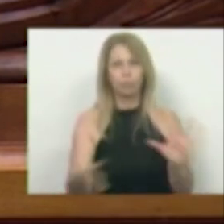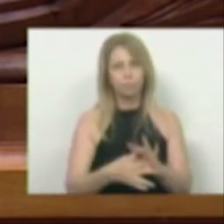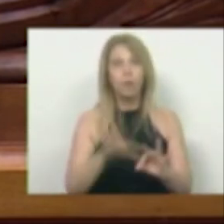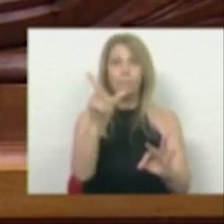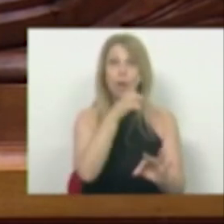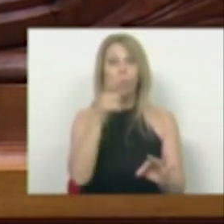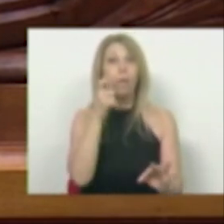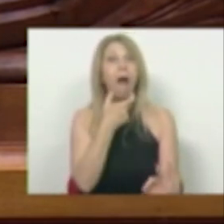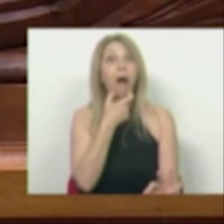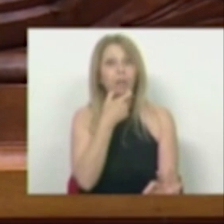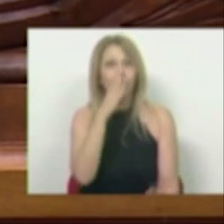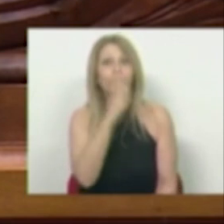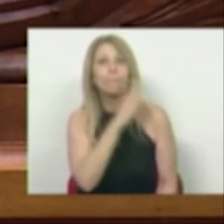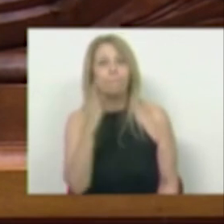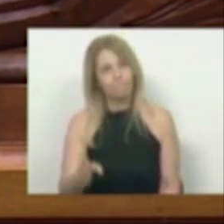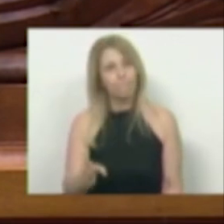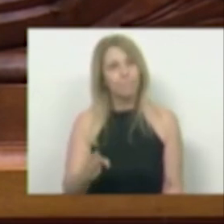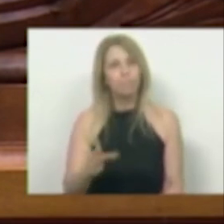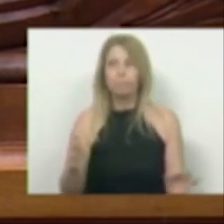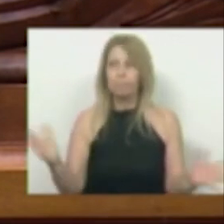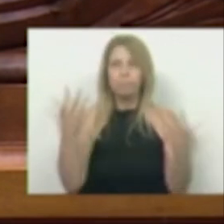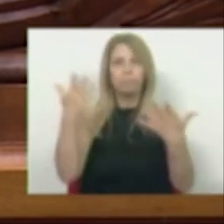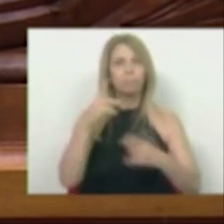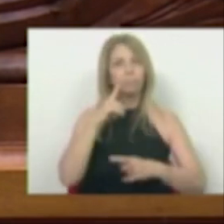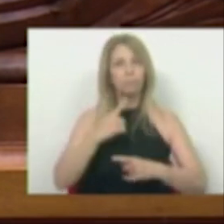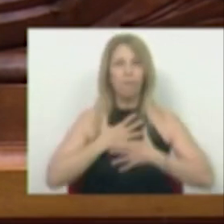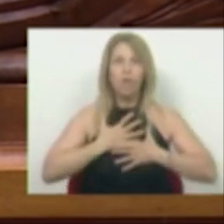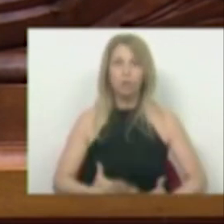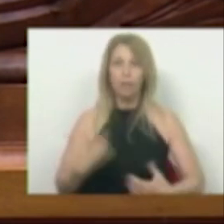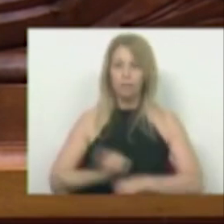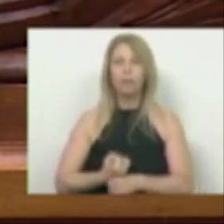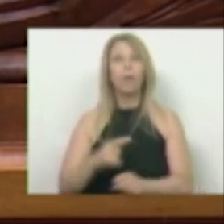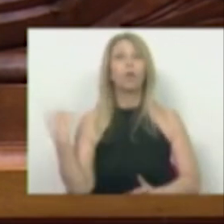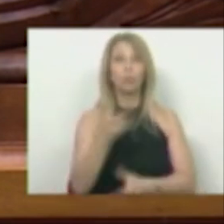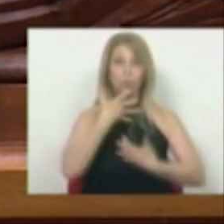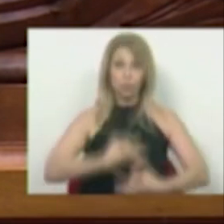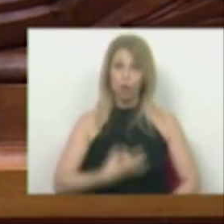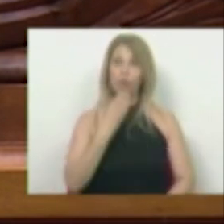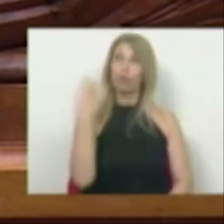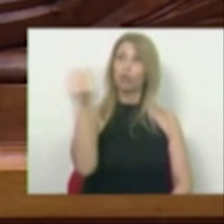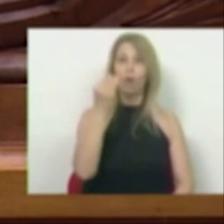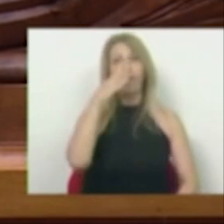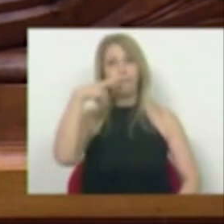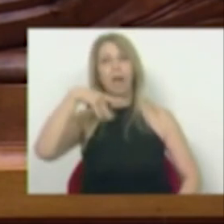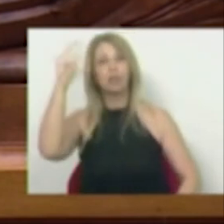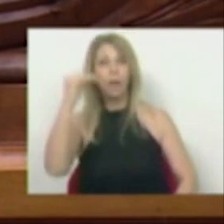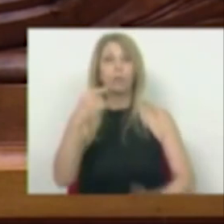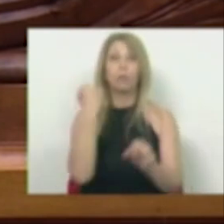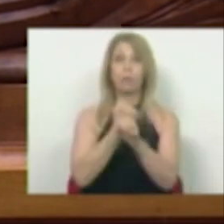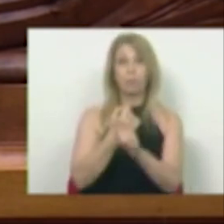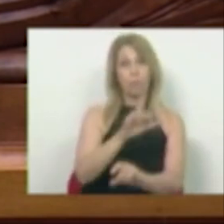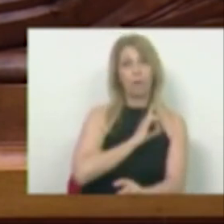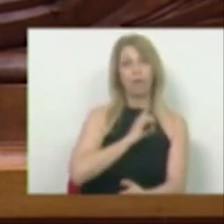concretizará mobilizando a energia e a vontade de todos, dos jovens e dos mais velhos, dos trabalhadores do privado e dos funcionários